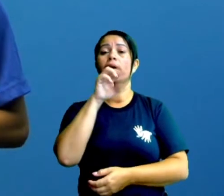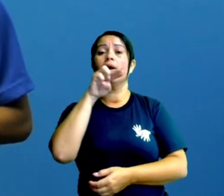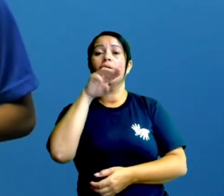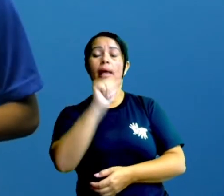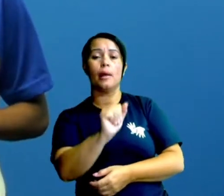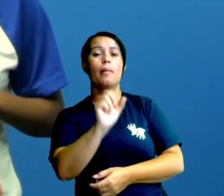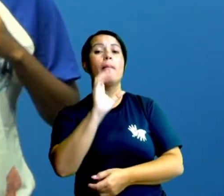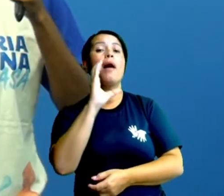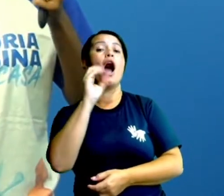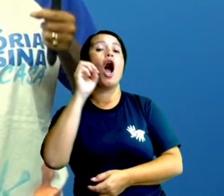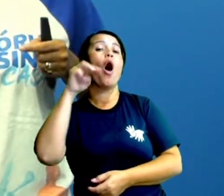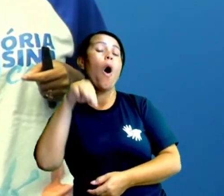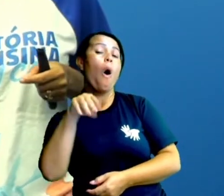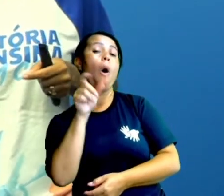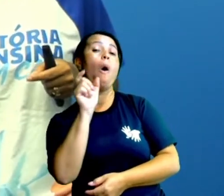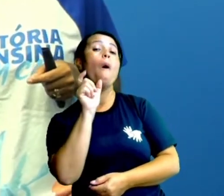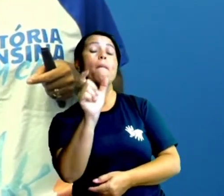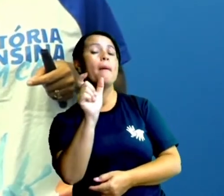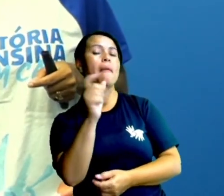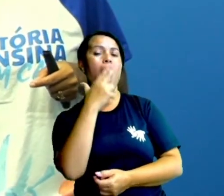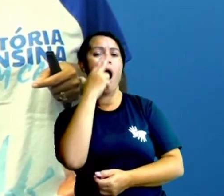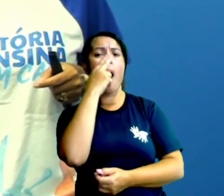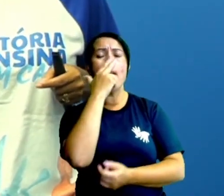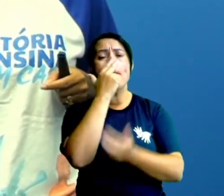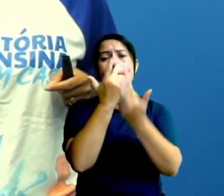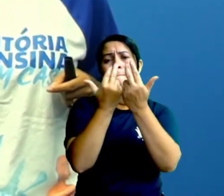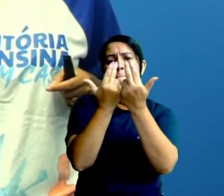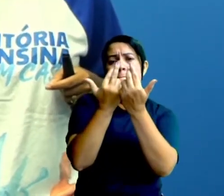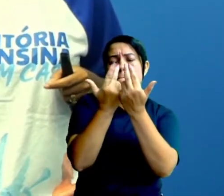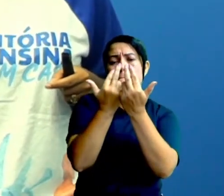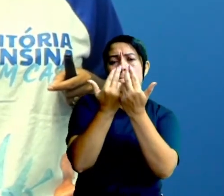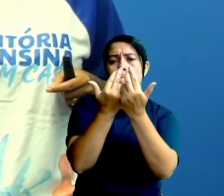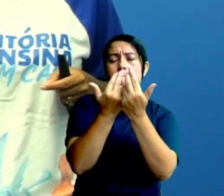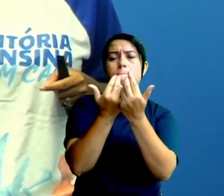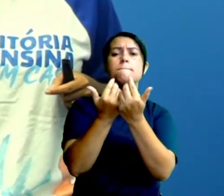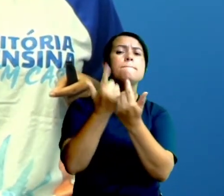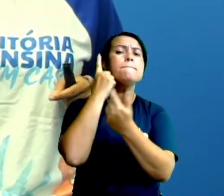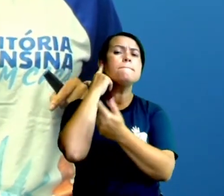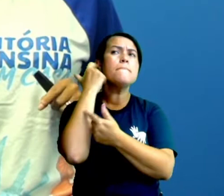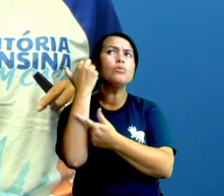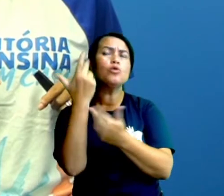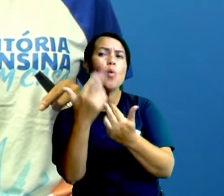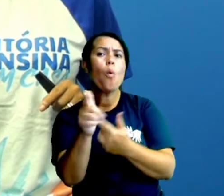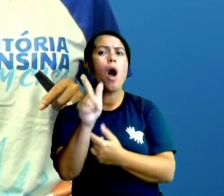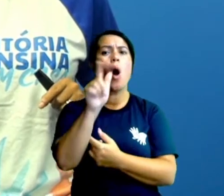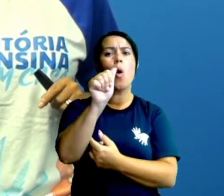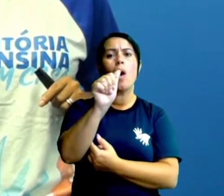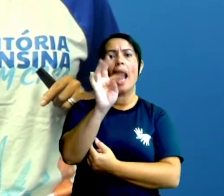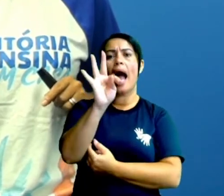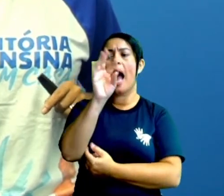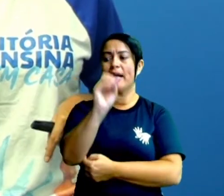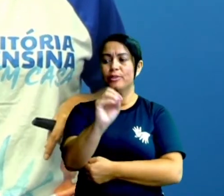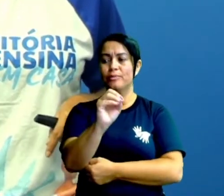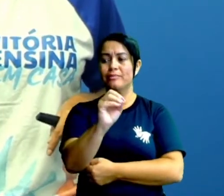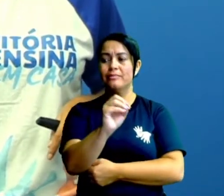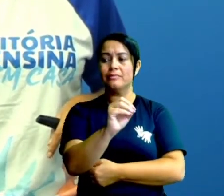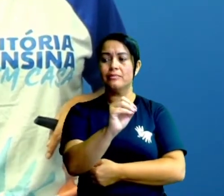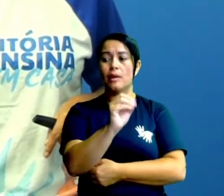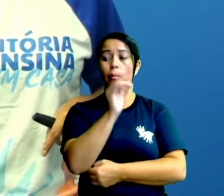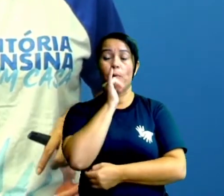aí vocês vão ter que dizer uma palavrinha que tem um sonzinho final que gato